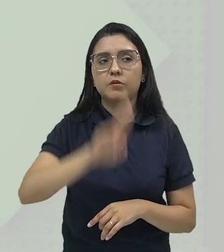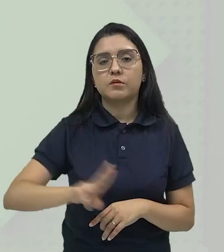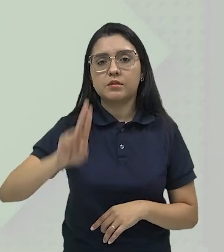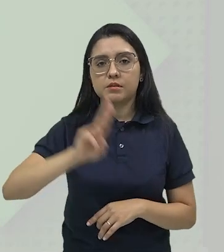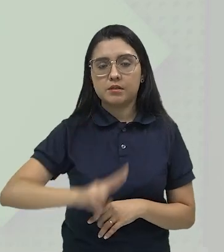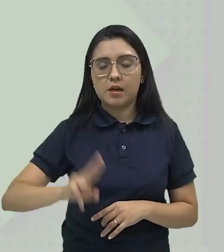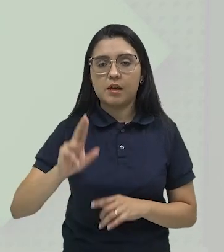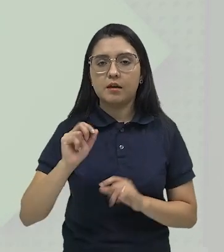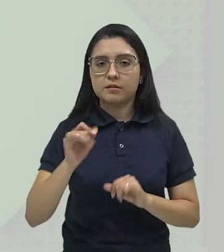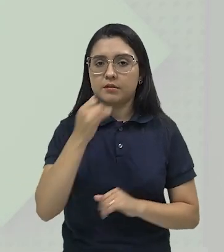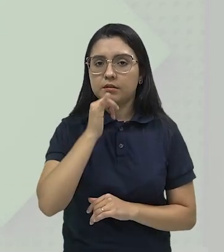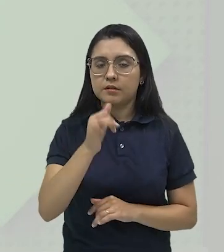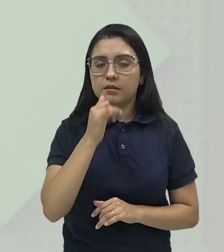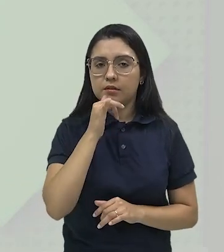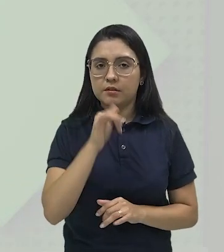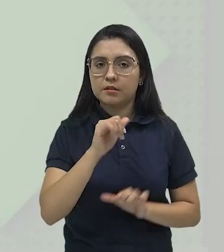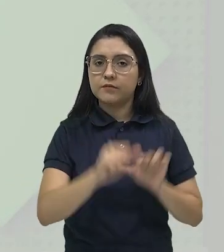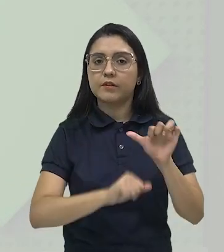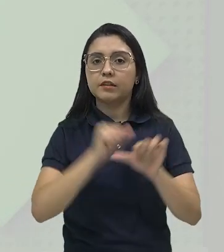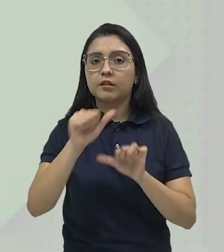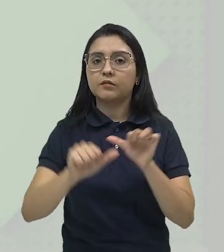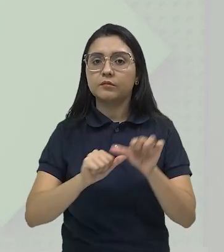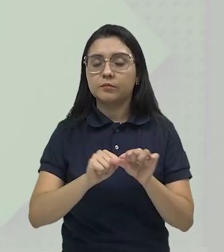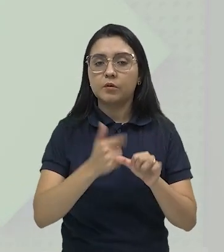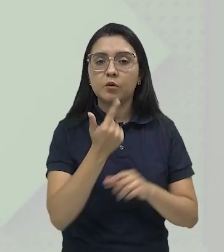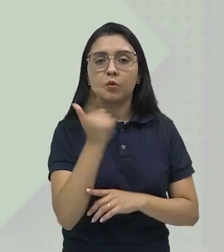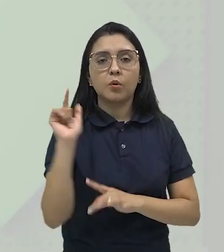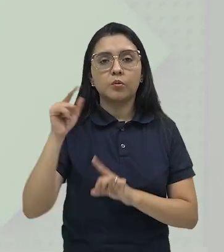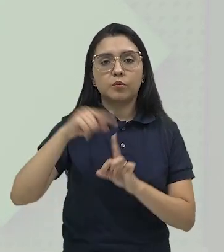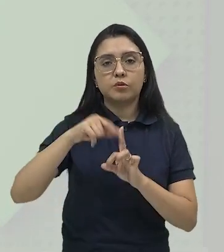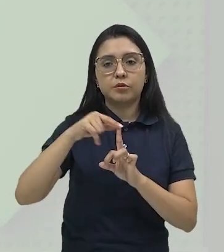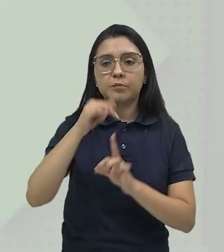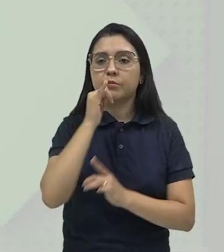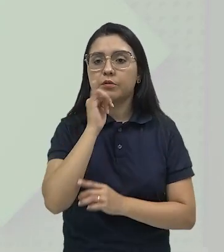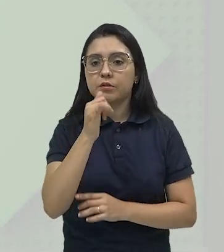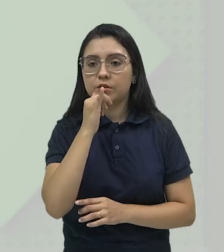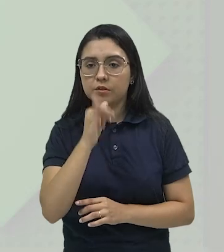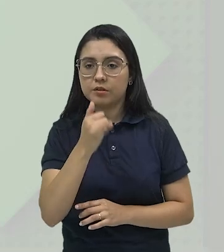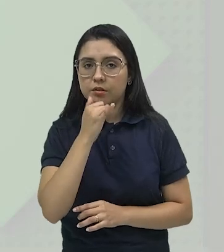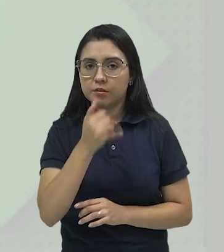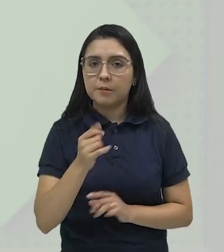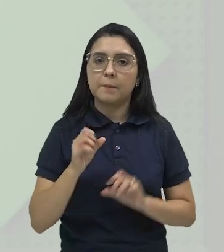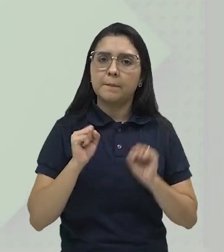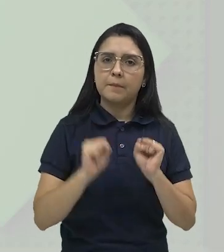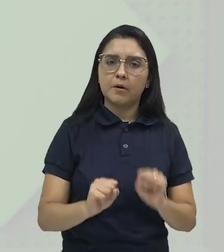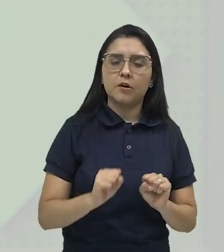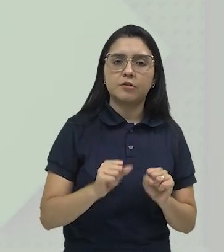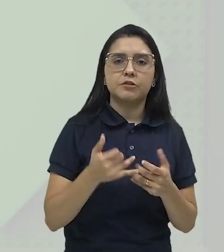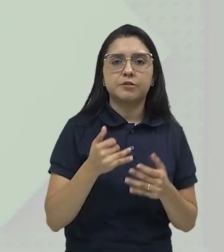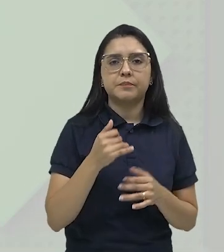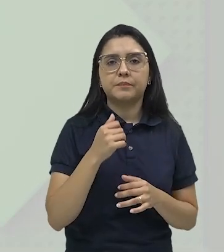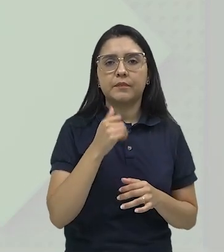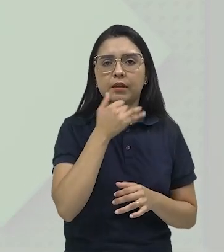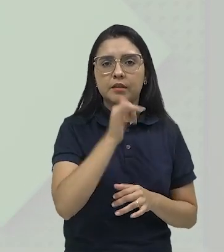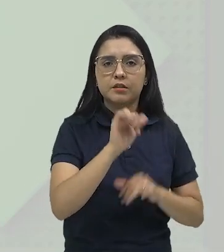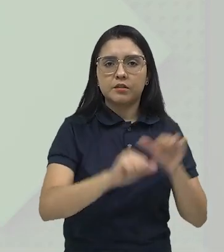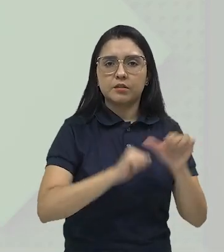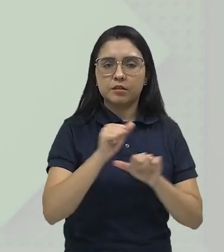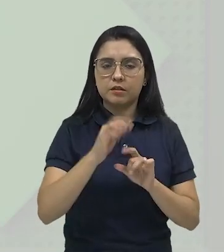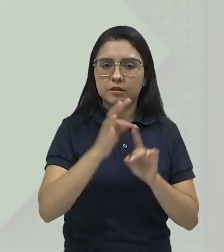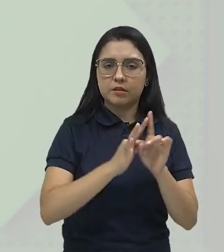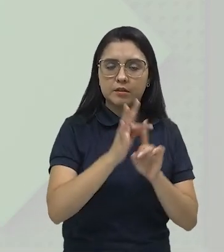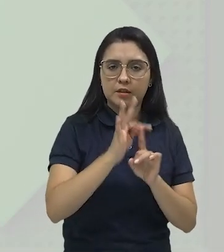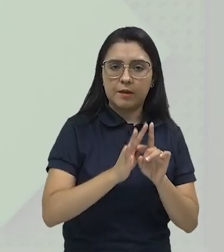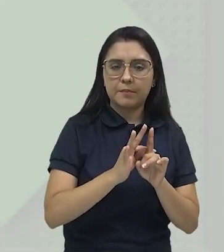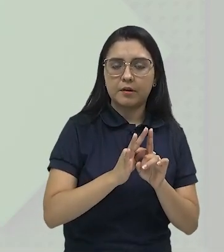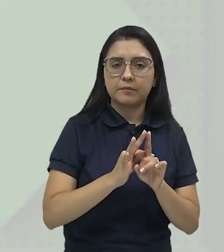energia elétrica e vai transformar ela em um outro tipo de energia. Pode ser transformação de energia térmica,